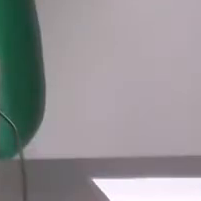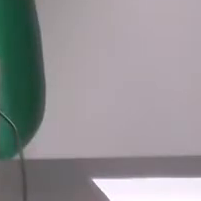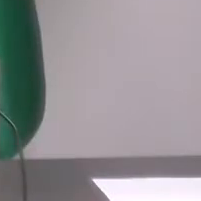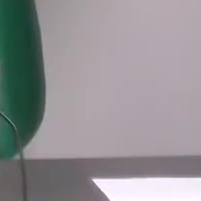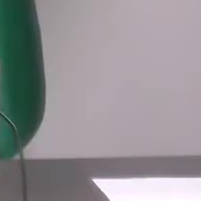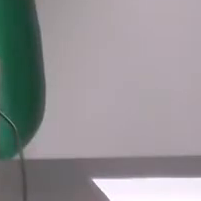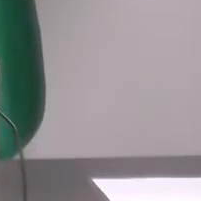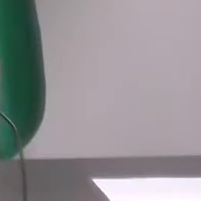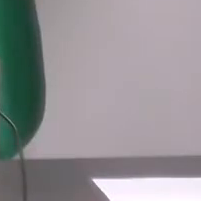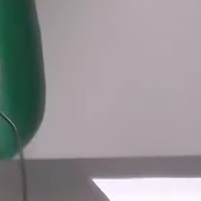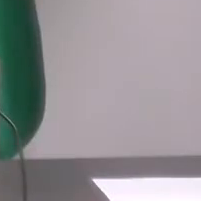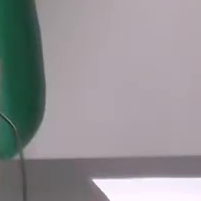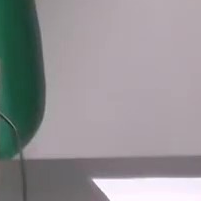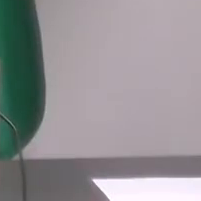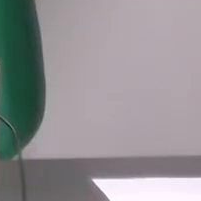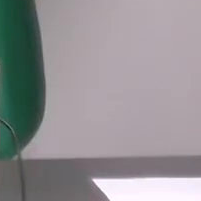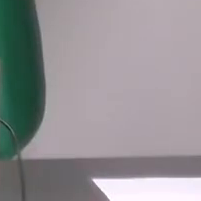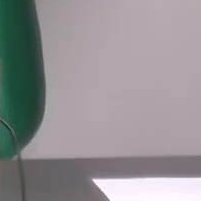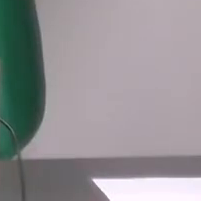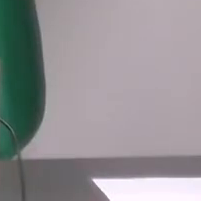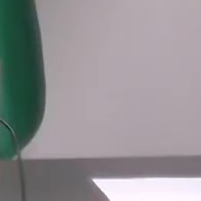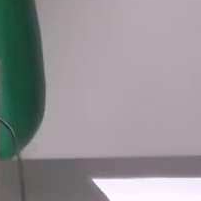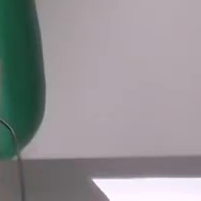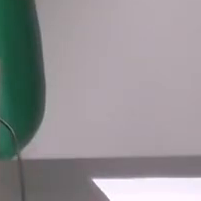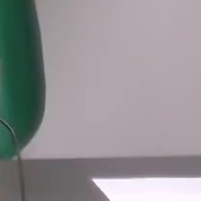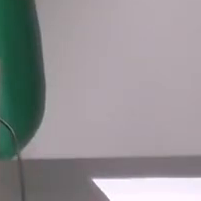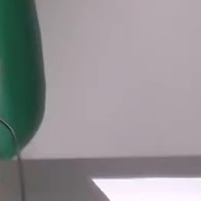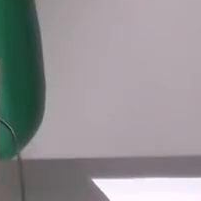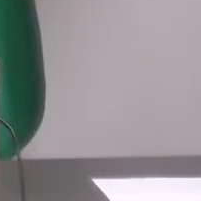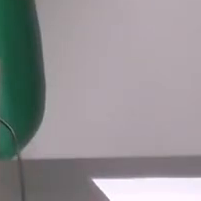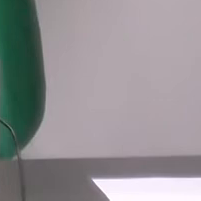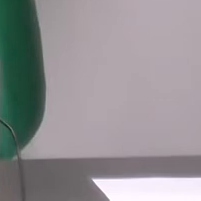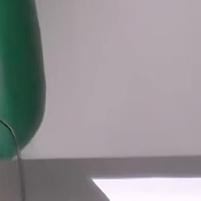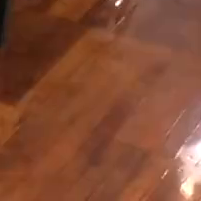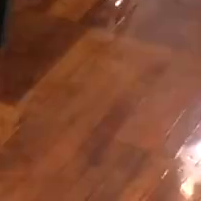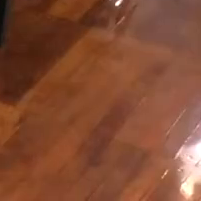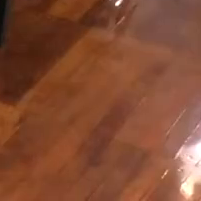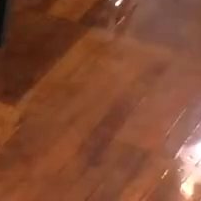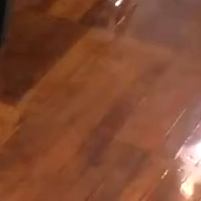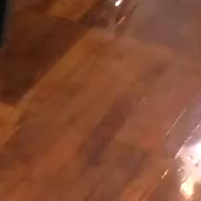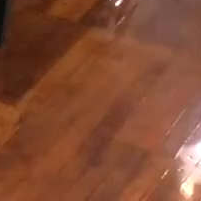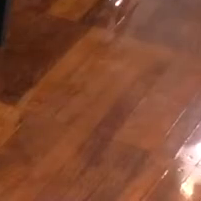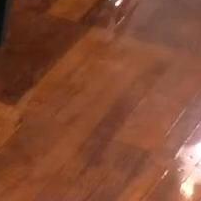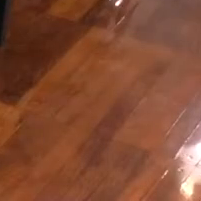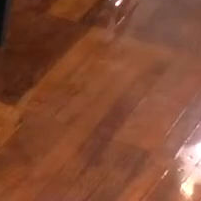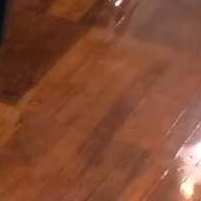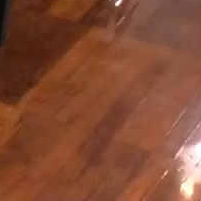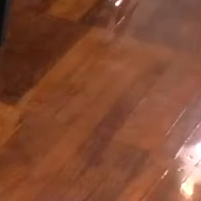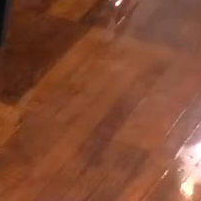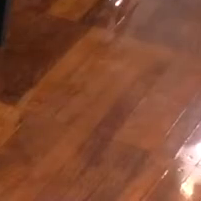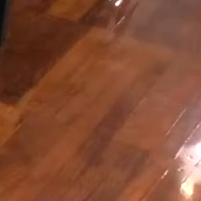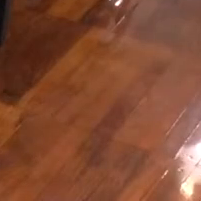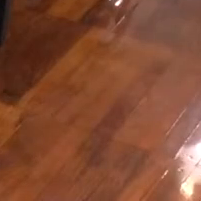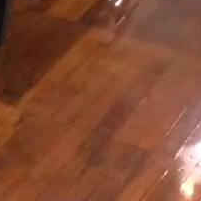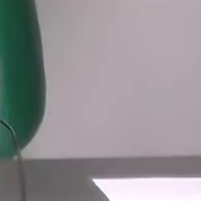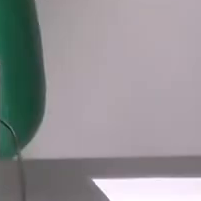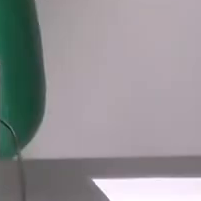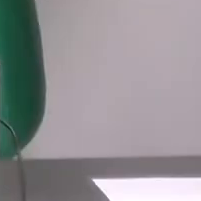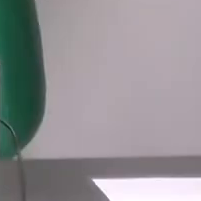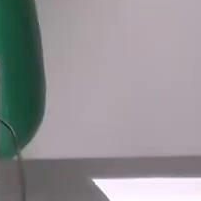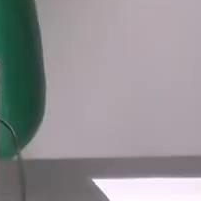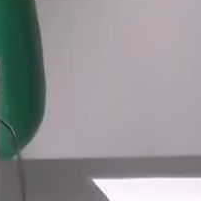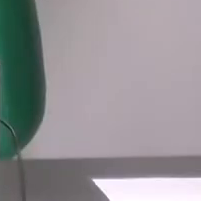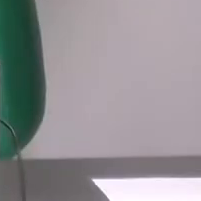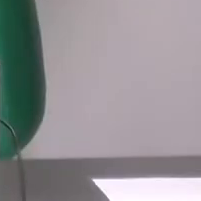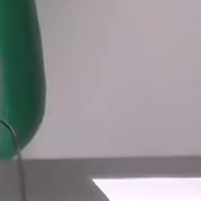que Inclusive a Monique Cadê a Monique Prado tá aí é porque ela tá com o macho que eu não tô gripada tá se cuidando aí faz muito